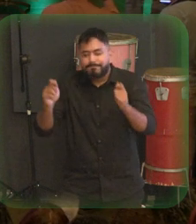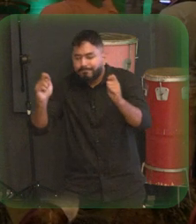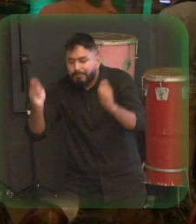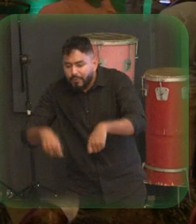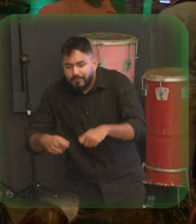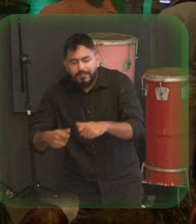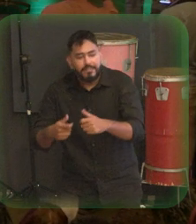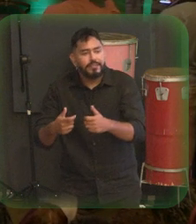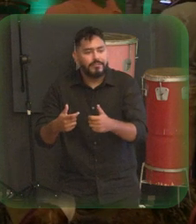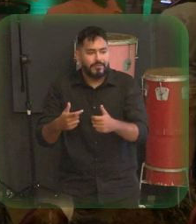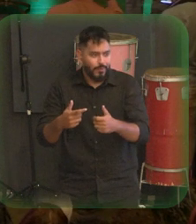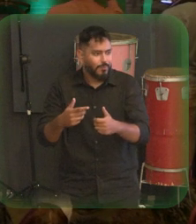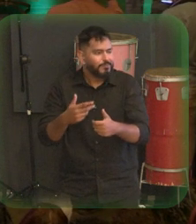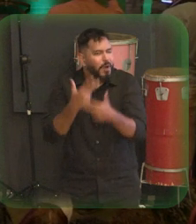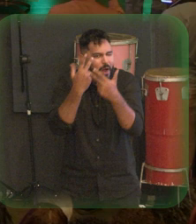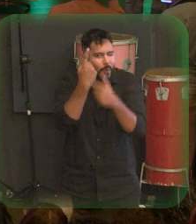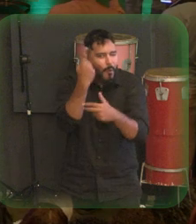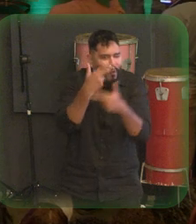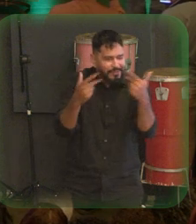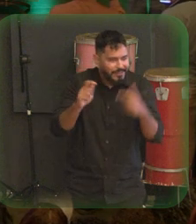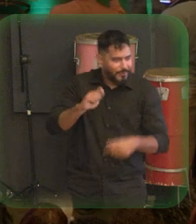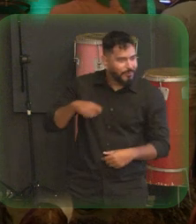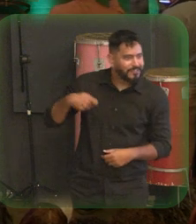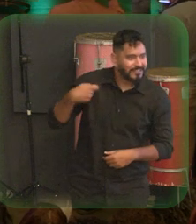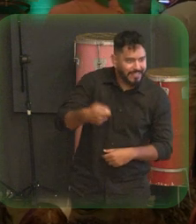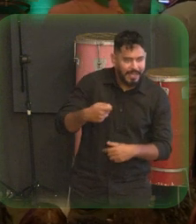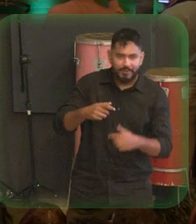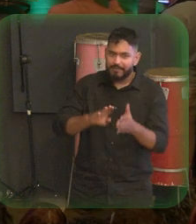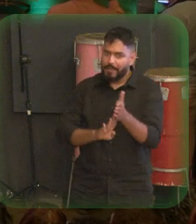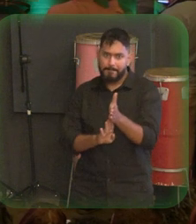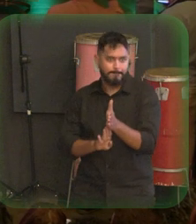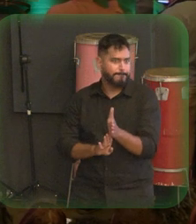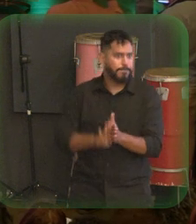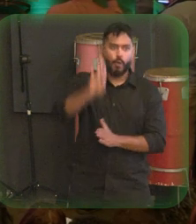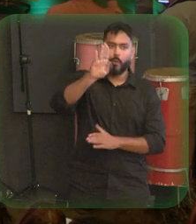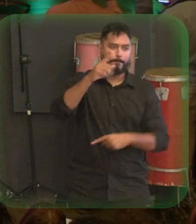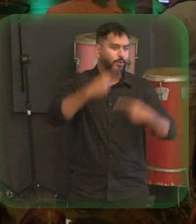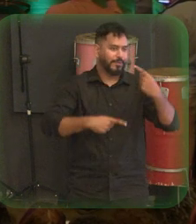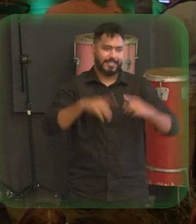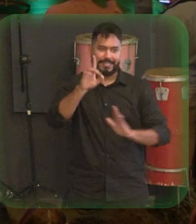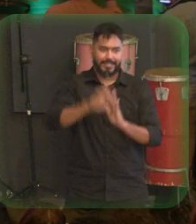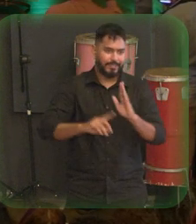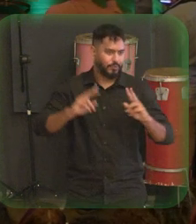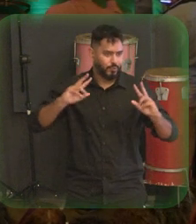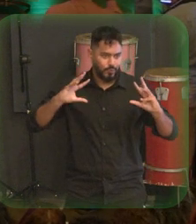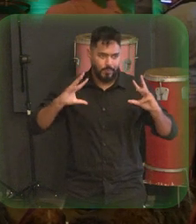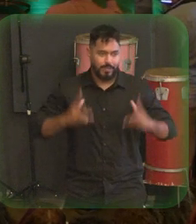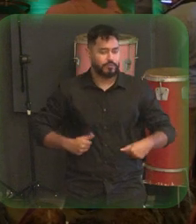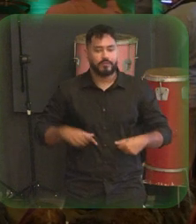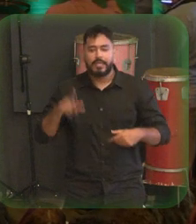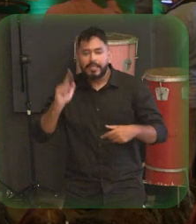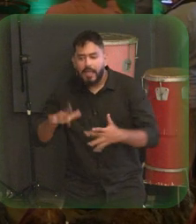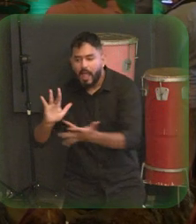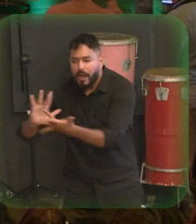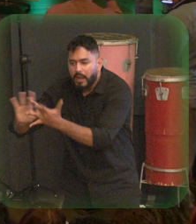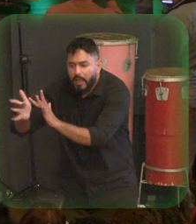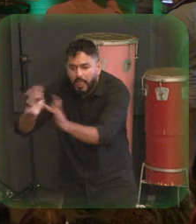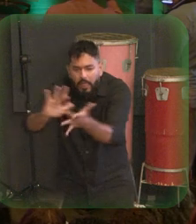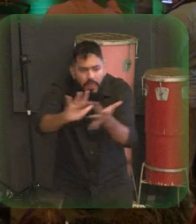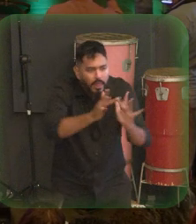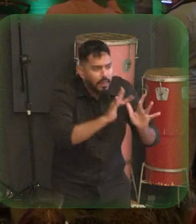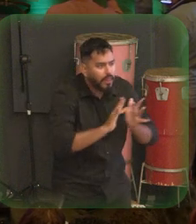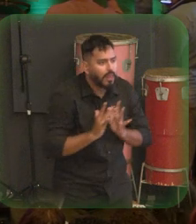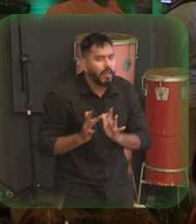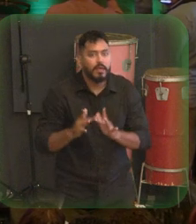considero que será o grande salto na política nacional de direitos humanos, que é a capilarização, que é a